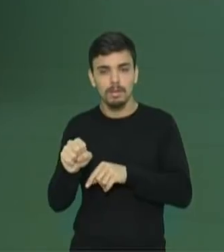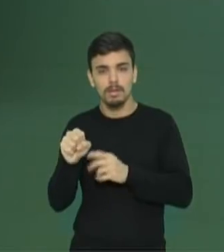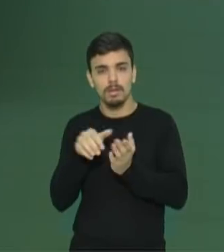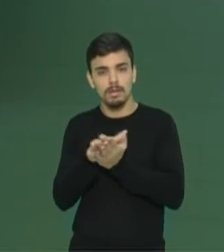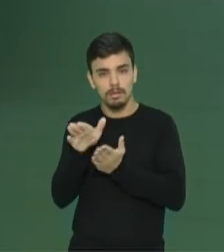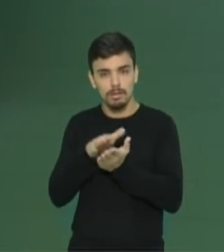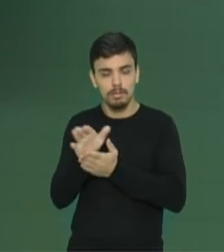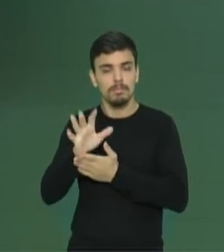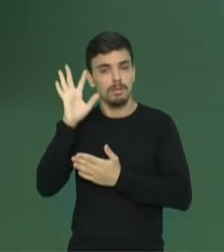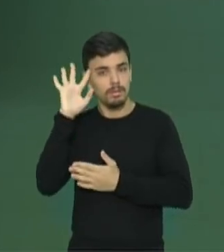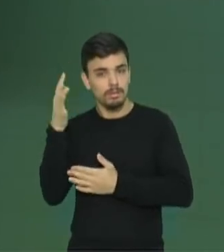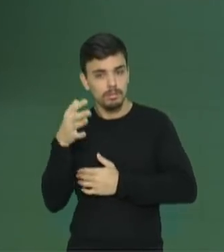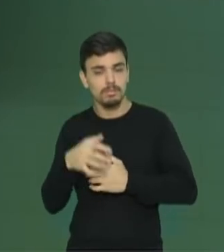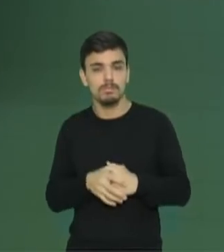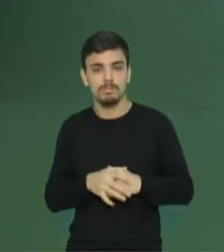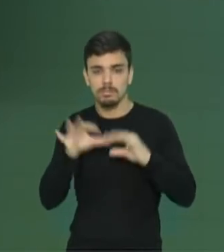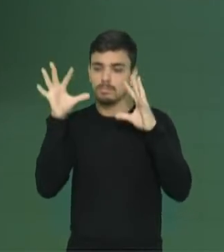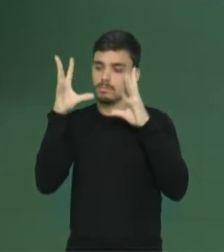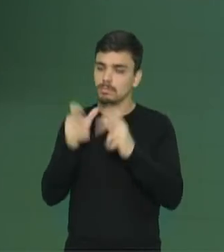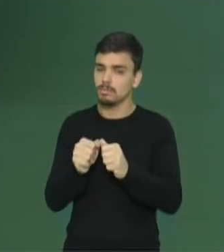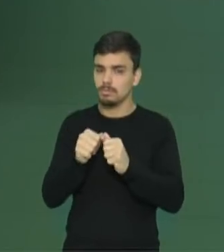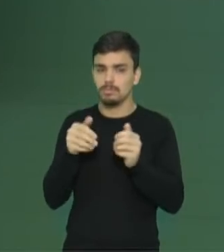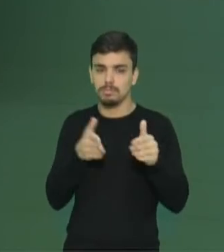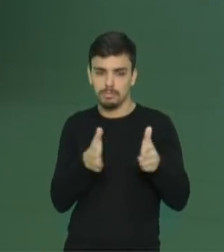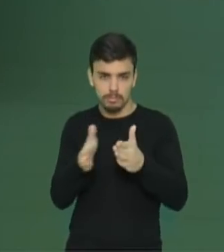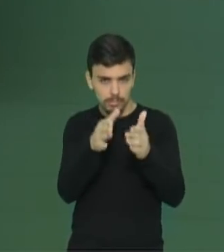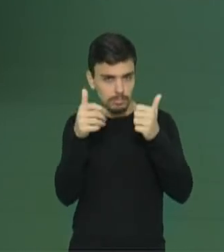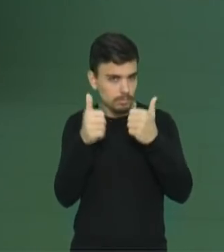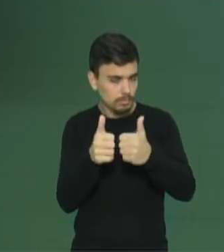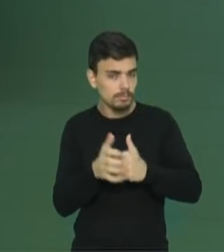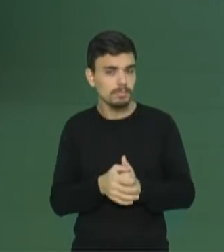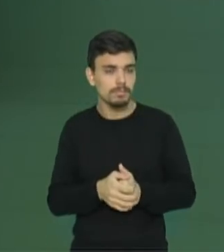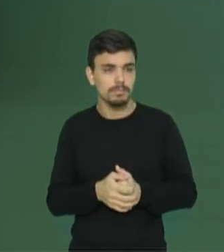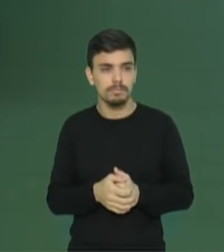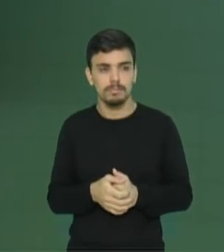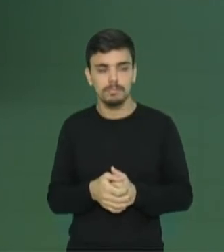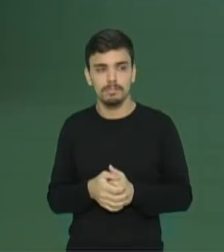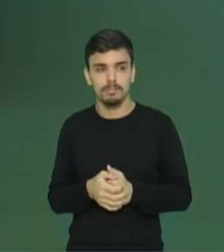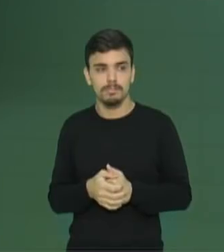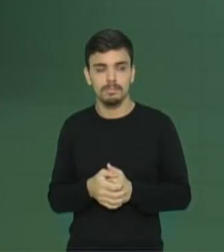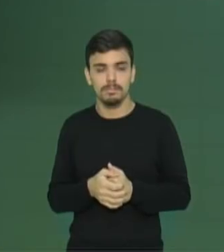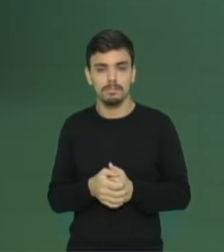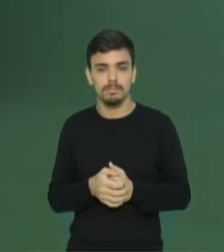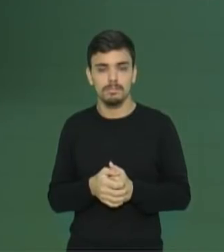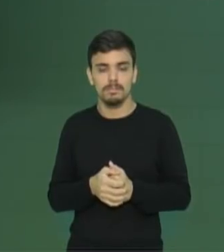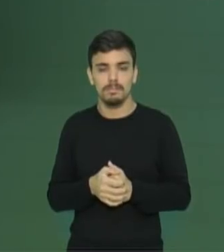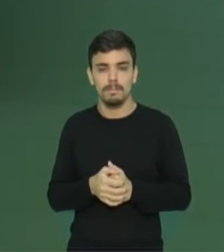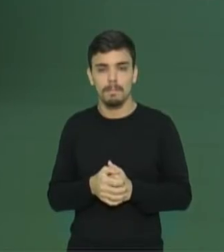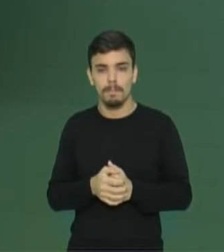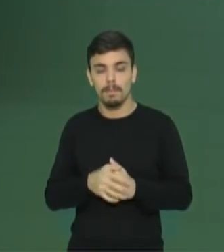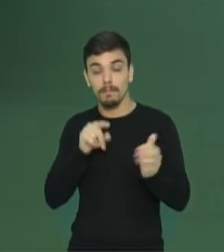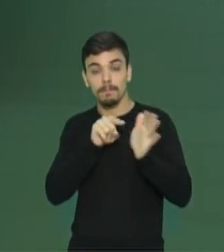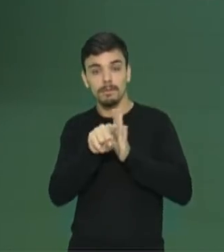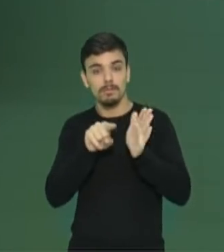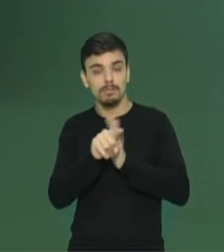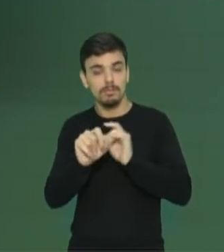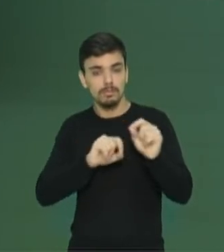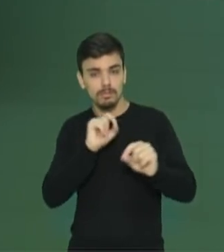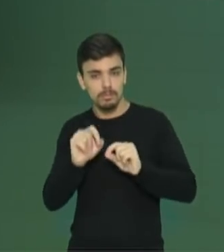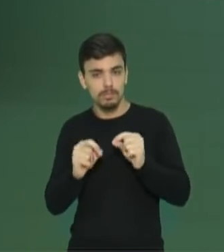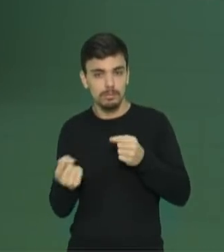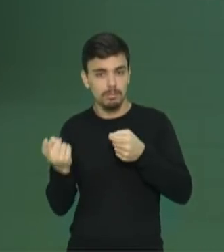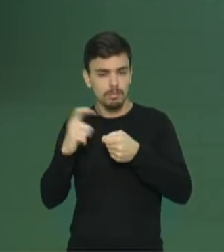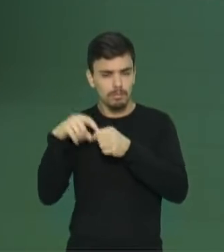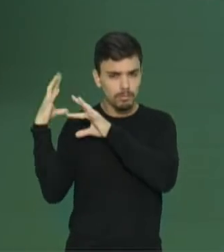na escola para resolver, todos os caminhos. Ótimo? Seguimos a nossa aula. Vamos lá. Uma perguntinha só para retomar um pouco